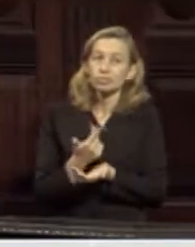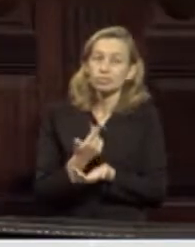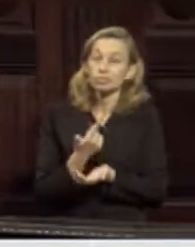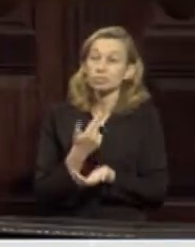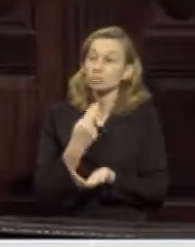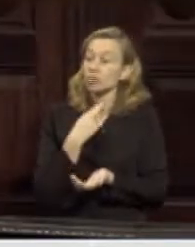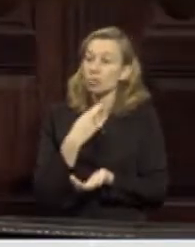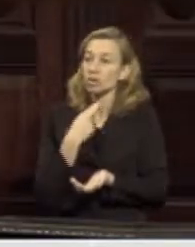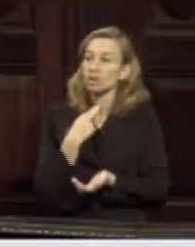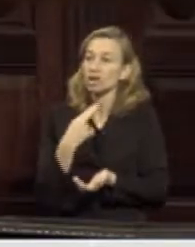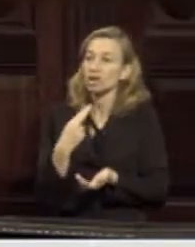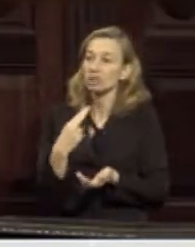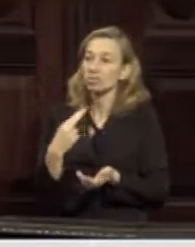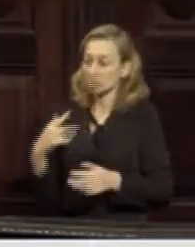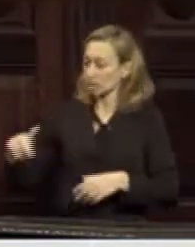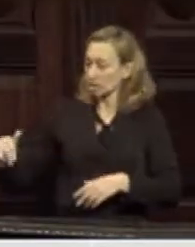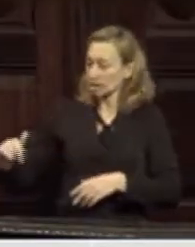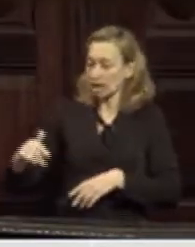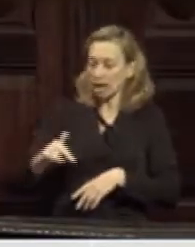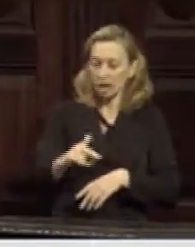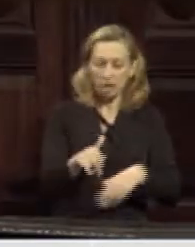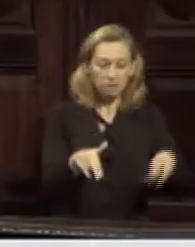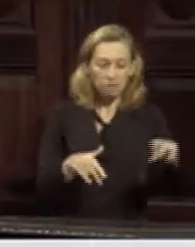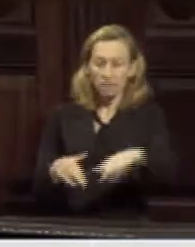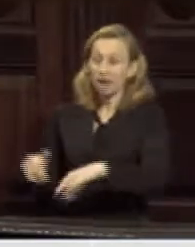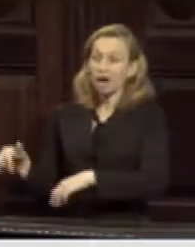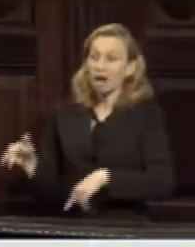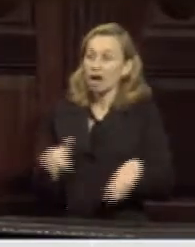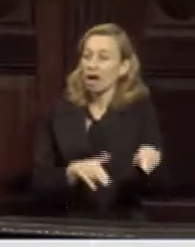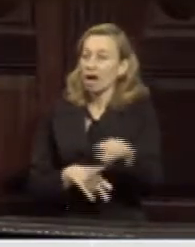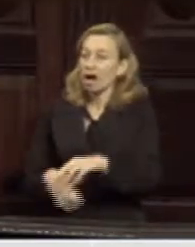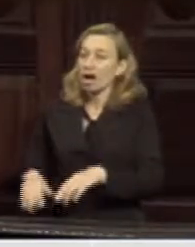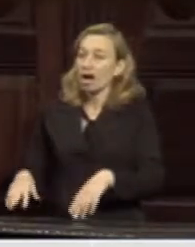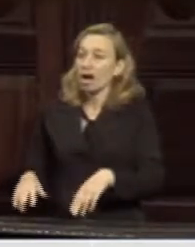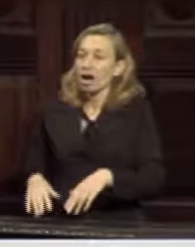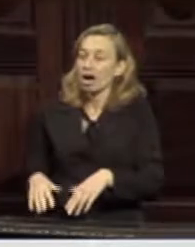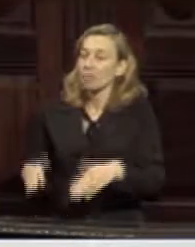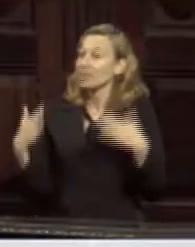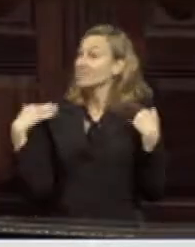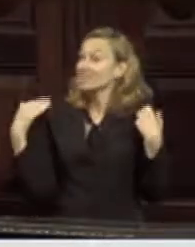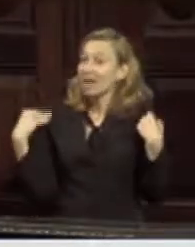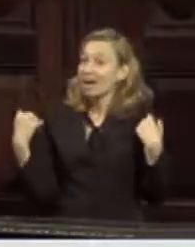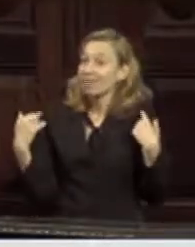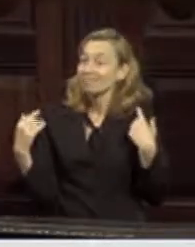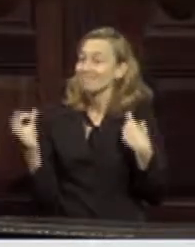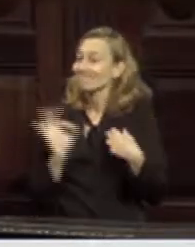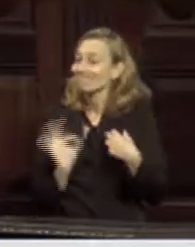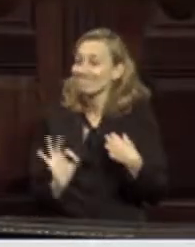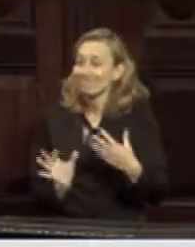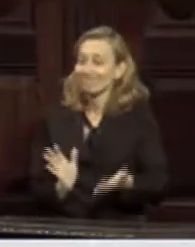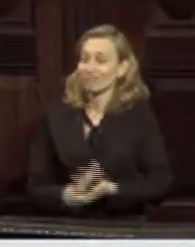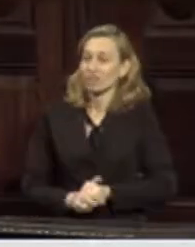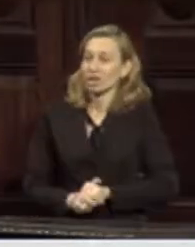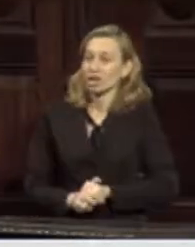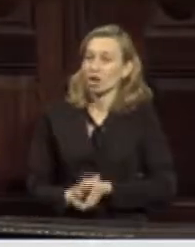ruas, nenhuma hora do dia e nem à noite. O roubo de cargas no Rio de Janeiro atingiu